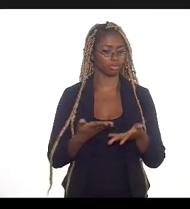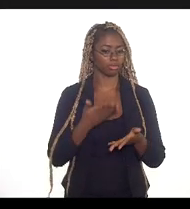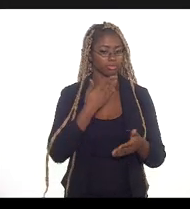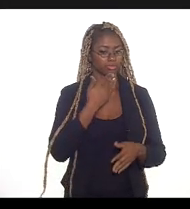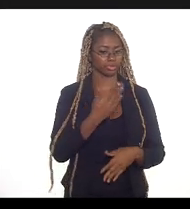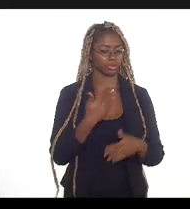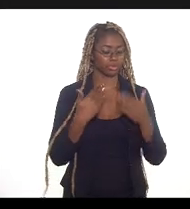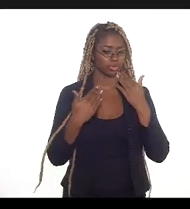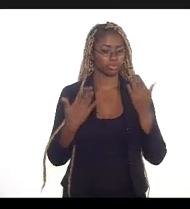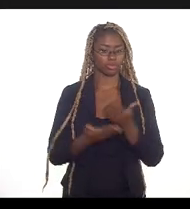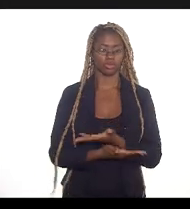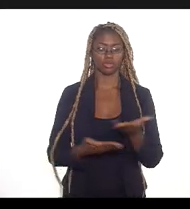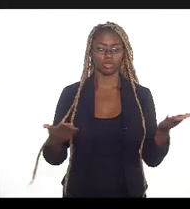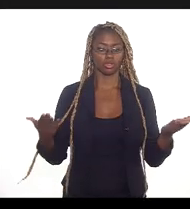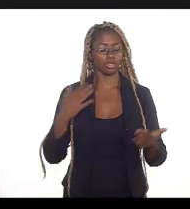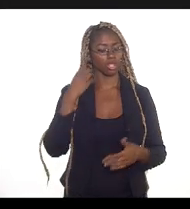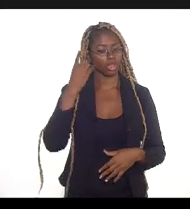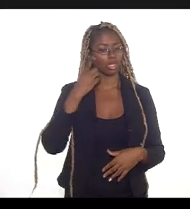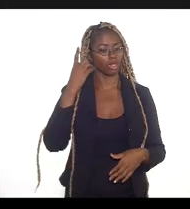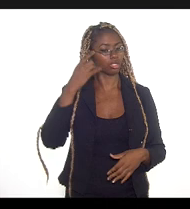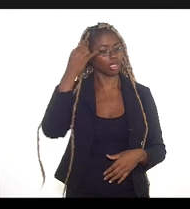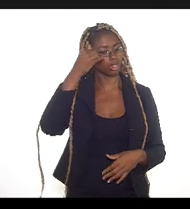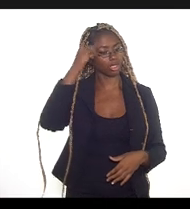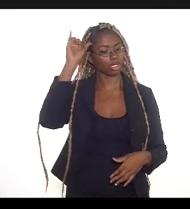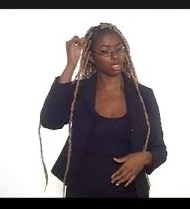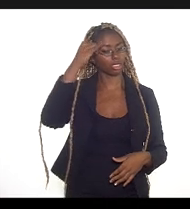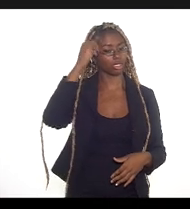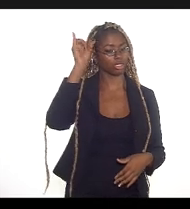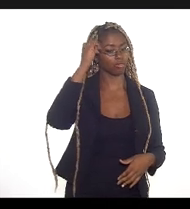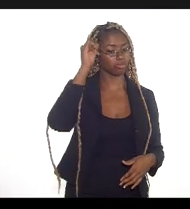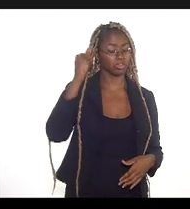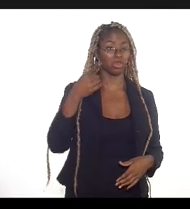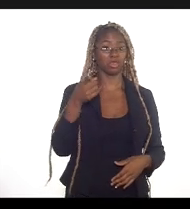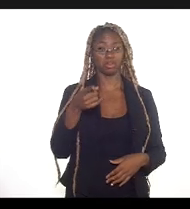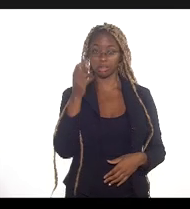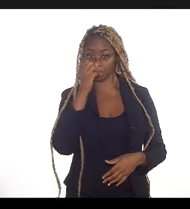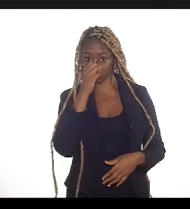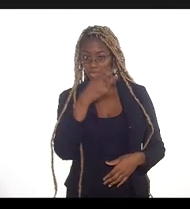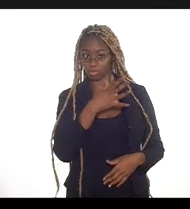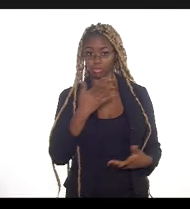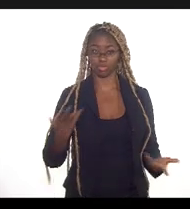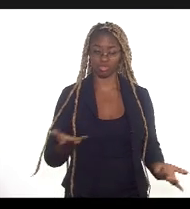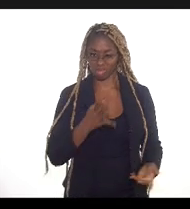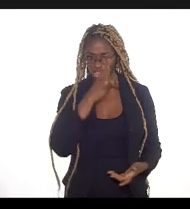que evitem esse absurdo, ou pelo menos...